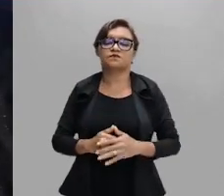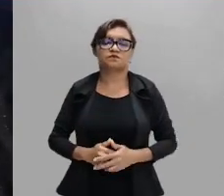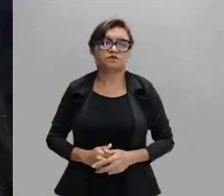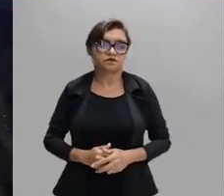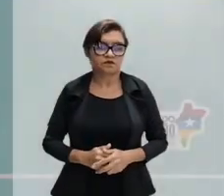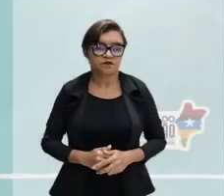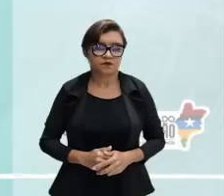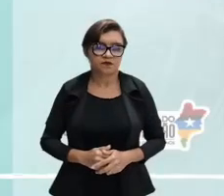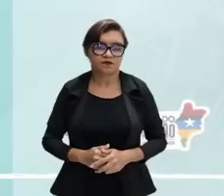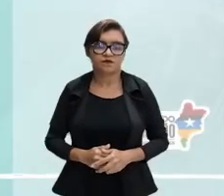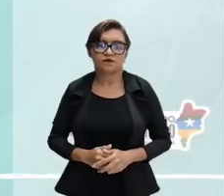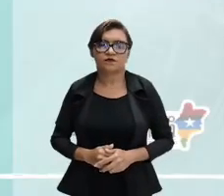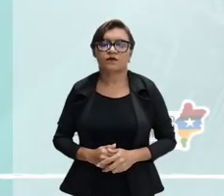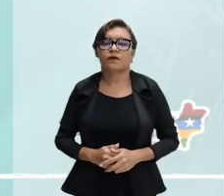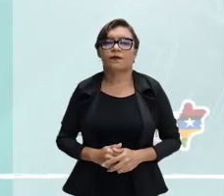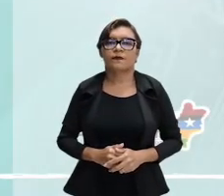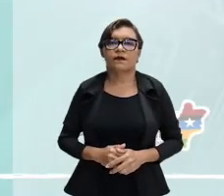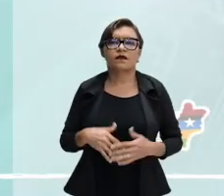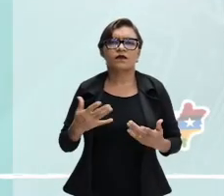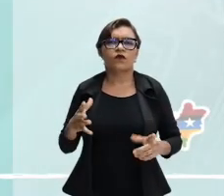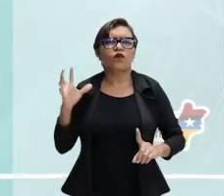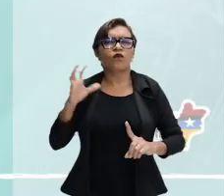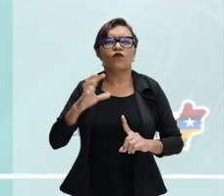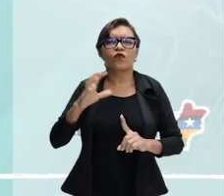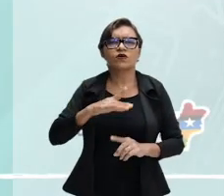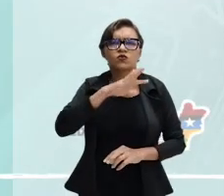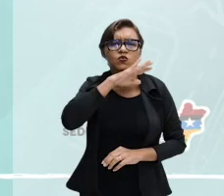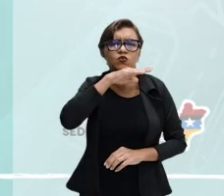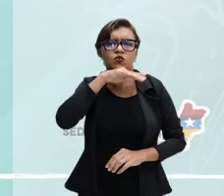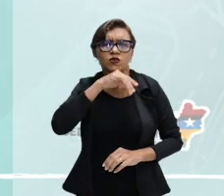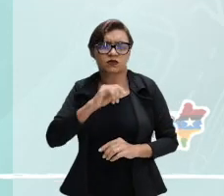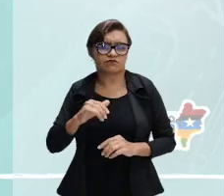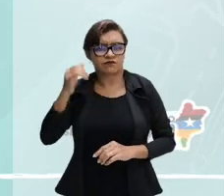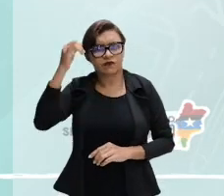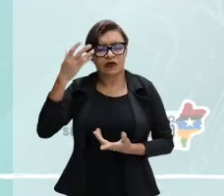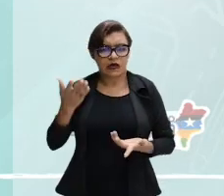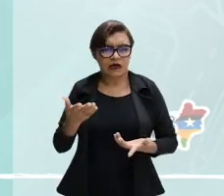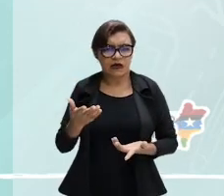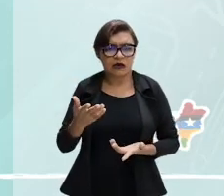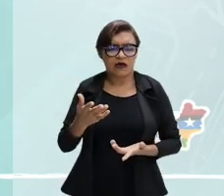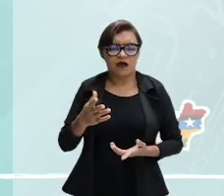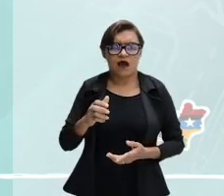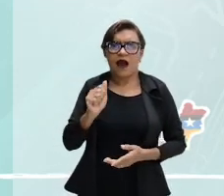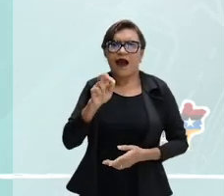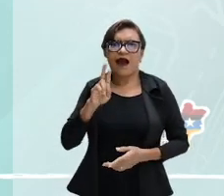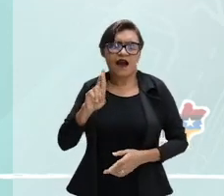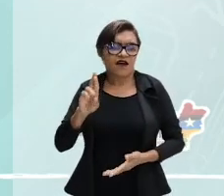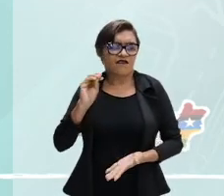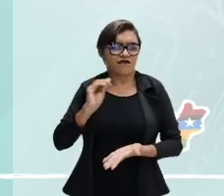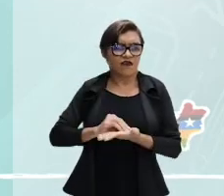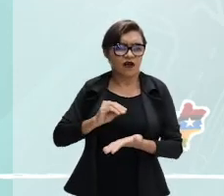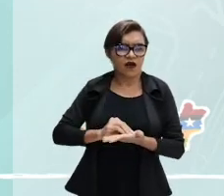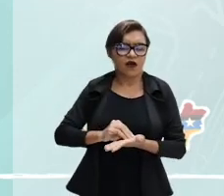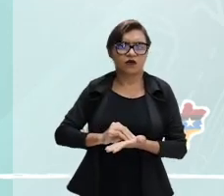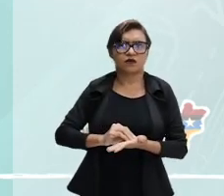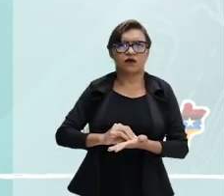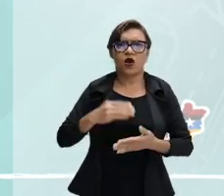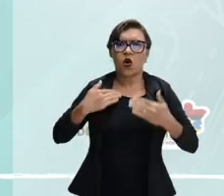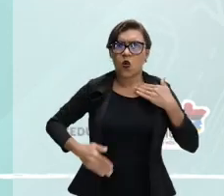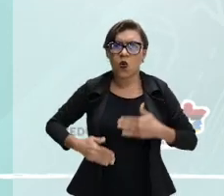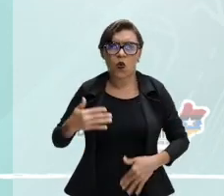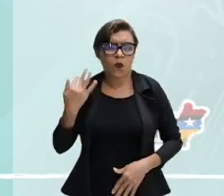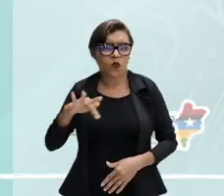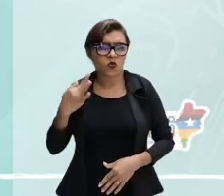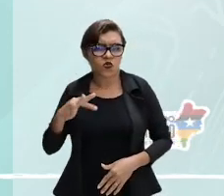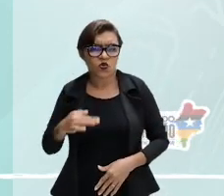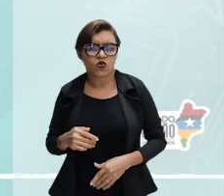homogênea. Os malefícios da obesidade: falta de ar, dores no corpo, dificuldade para